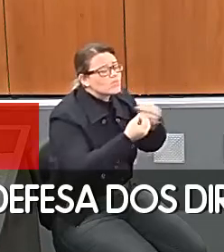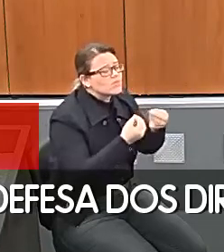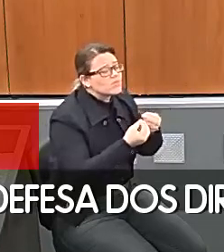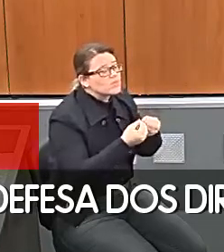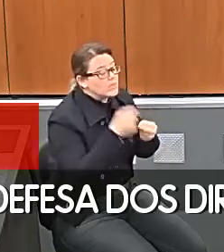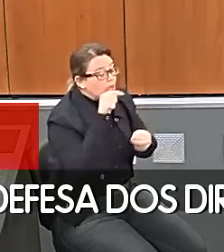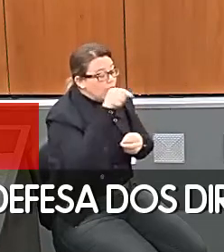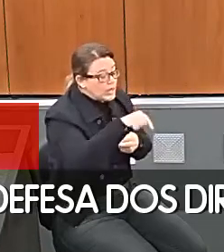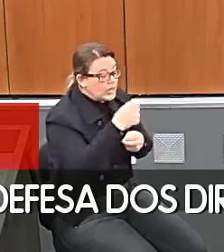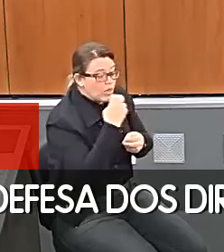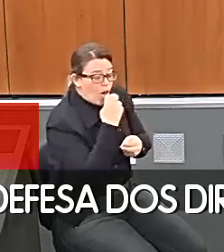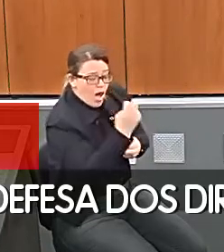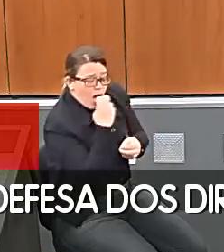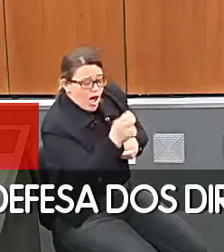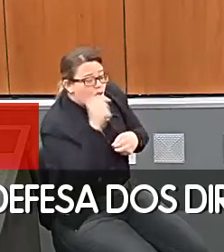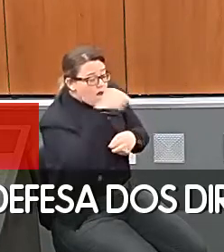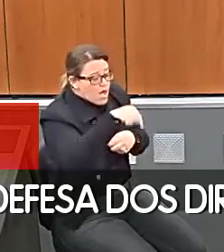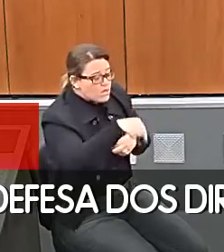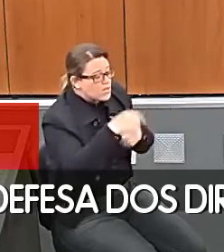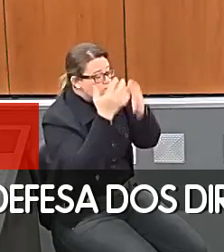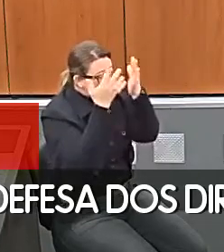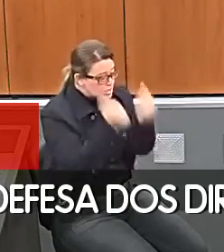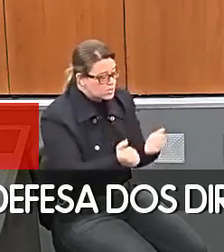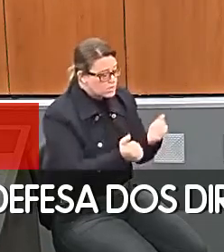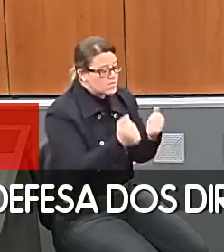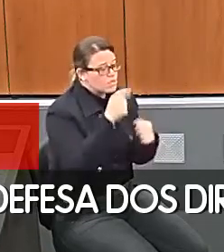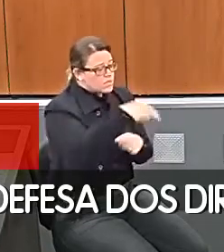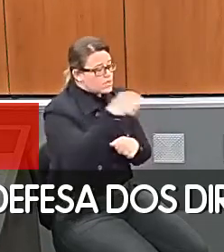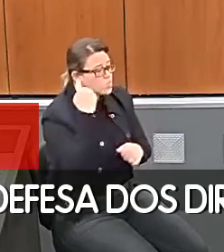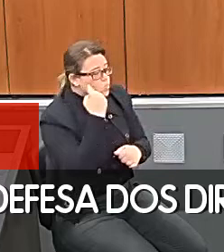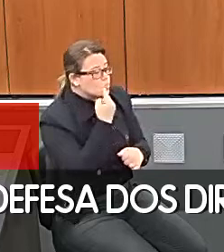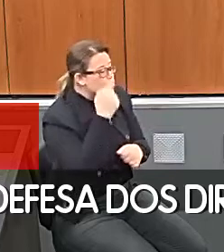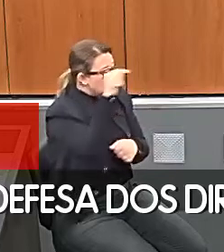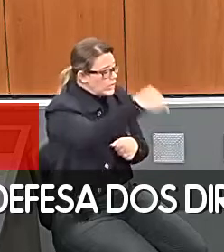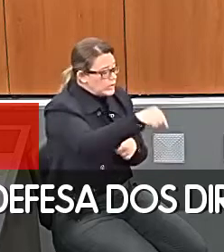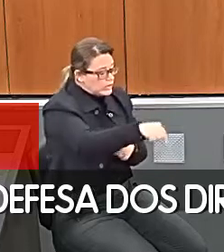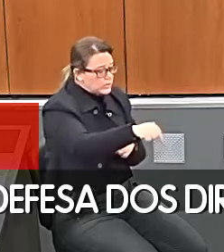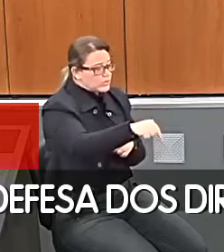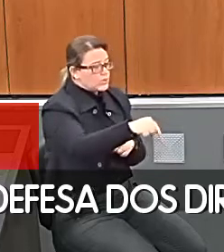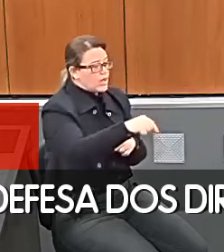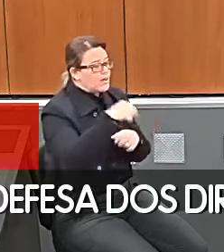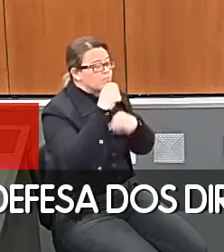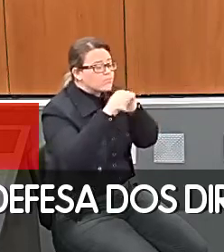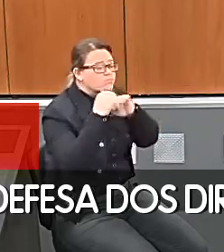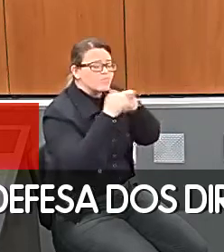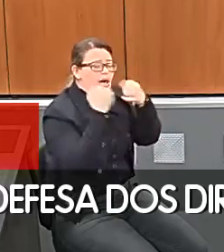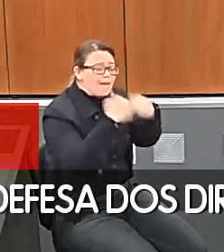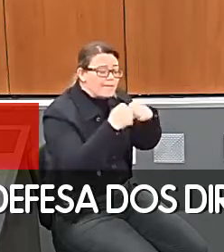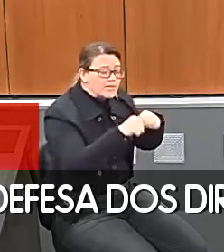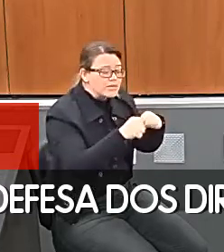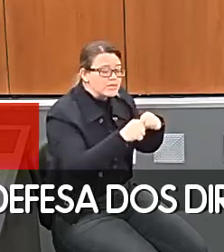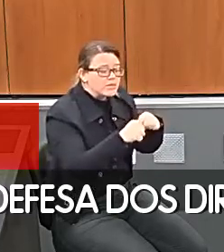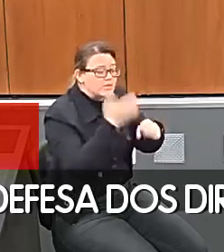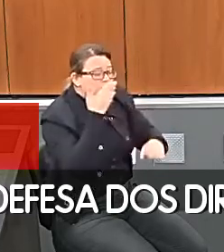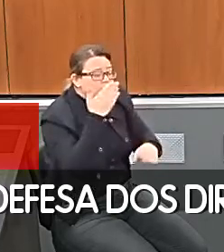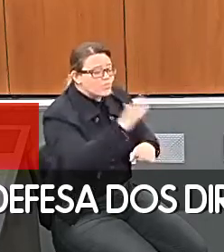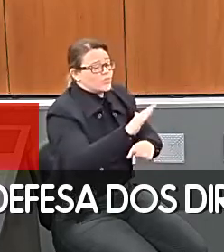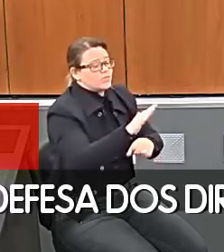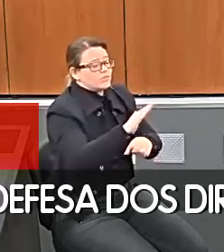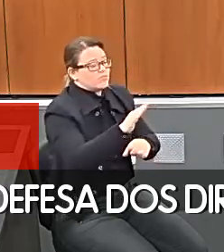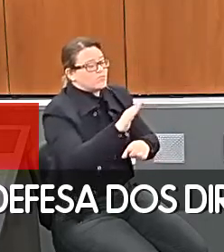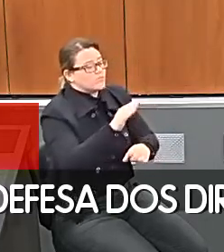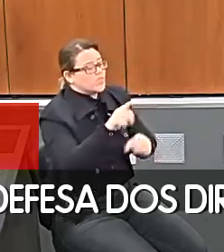aqui na Assembleia, e nós estamos ouvindo, para transformar a fala de vocês em pedido de